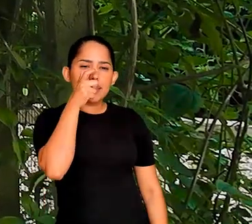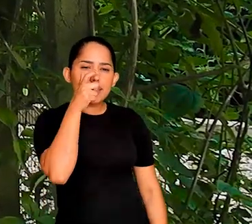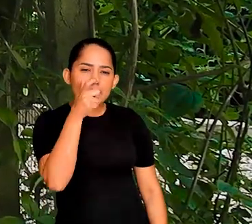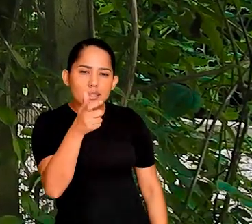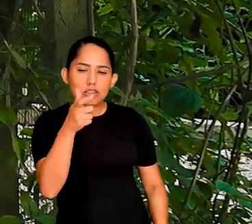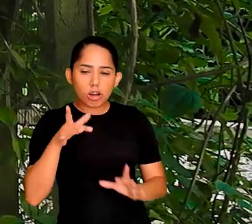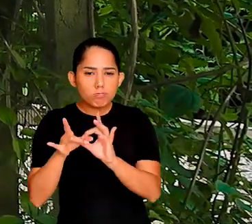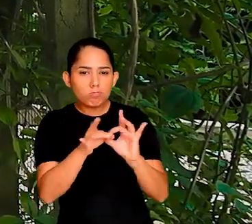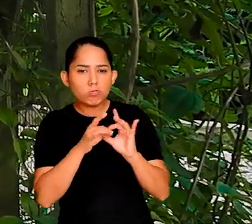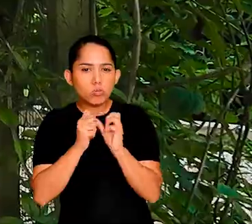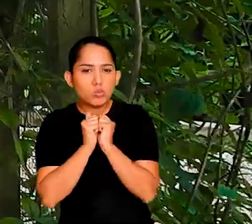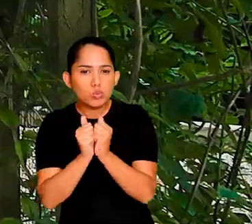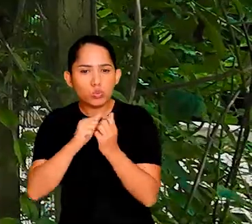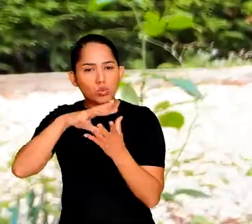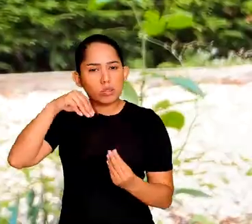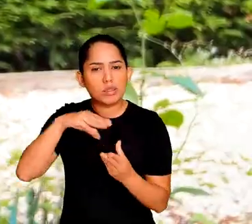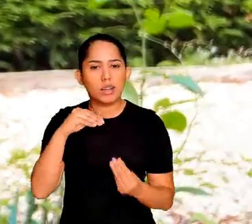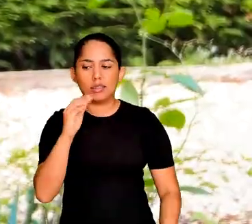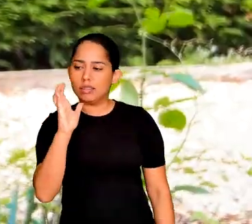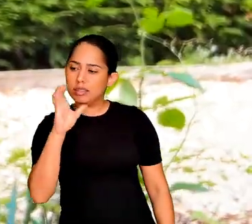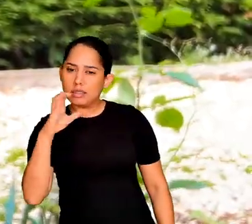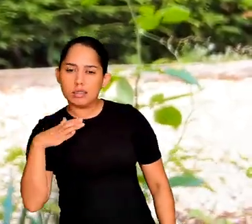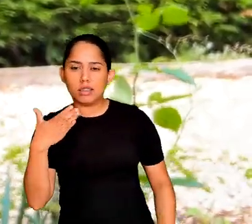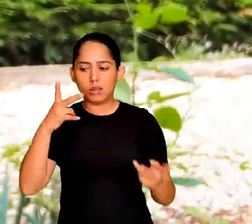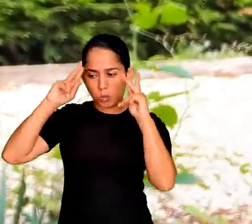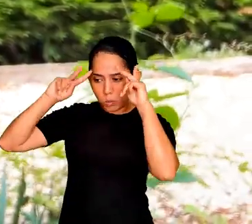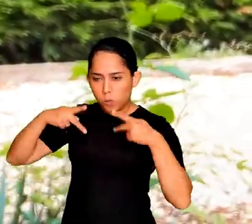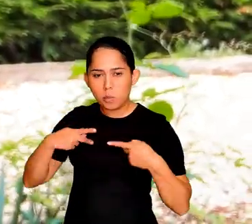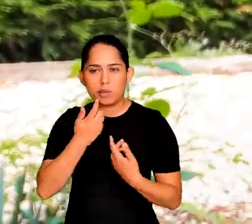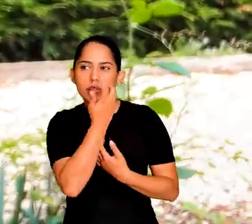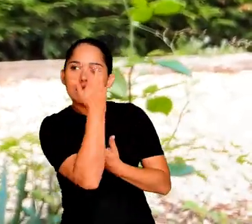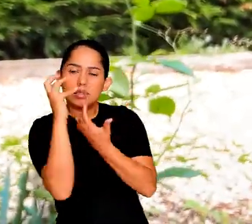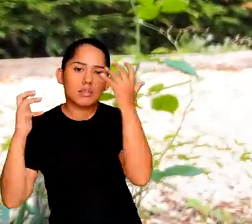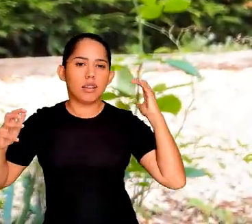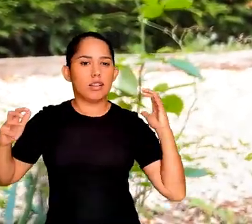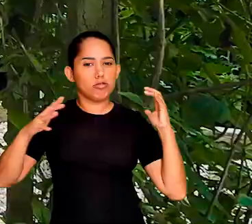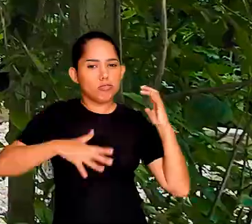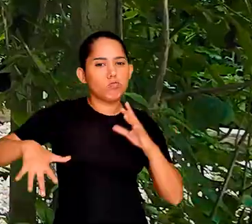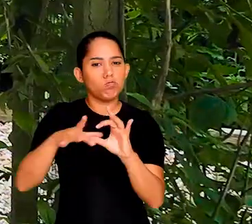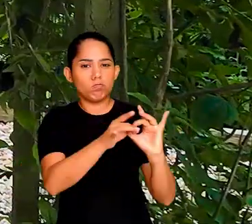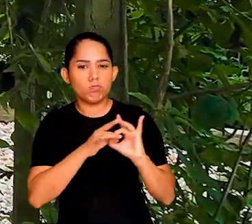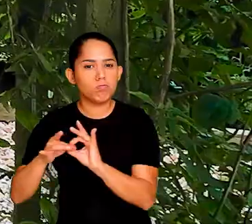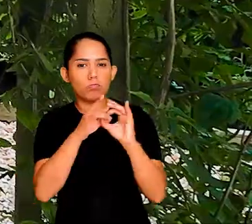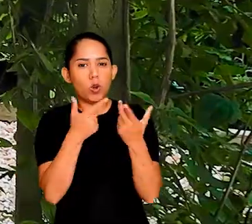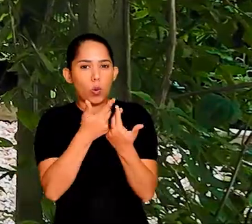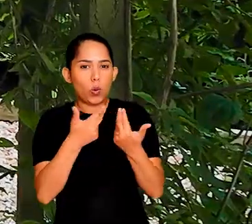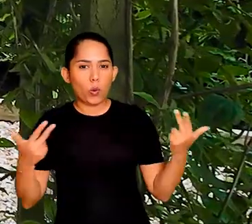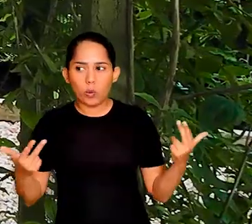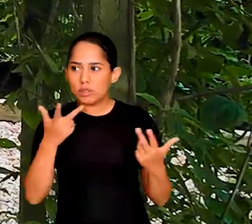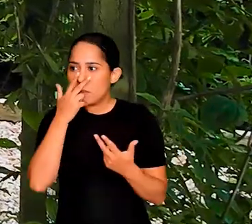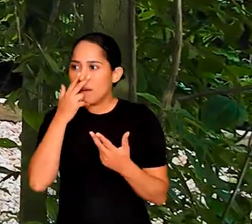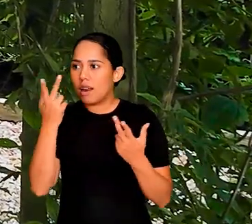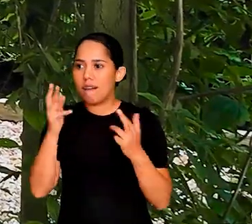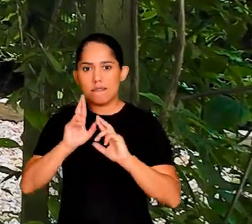to put together spirituality, science, human nature, and things that are perceived